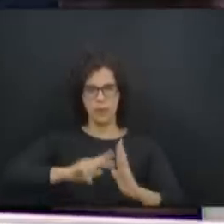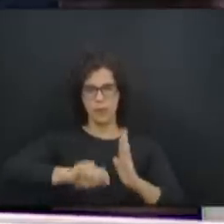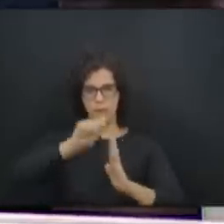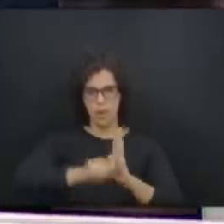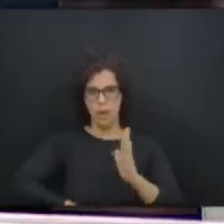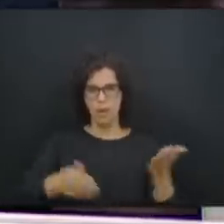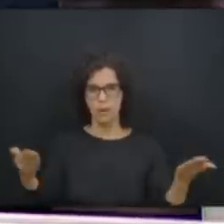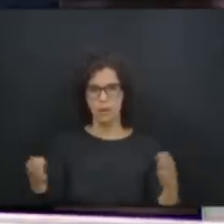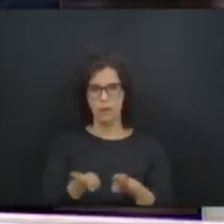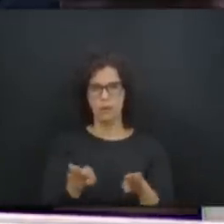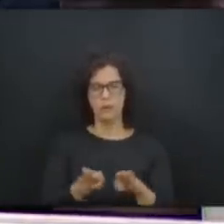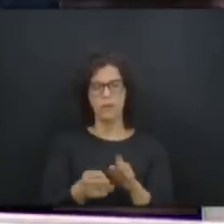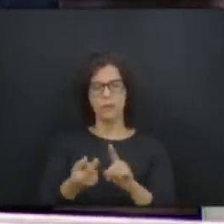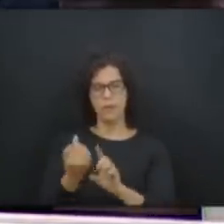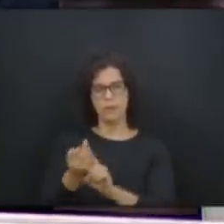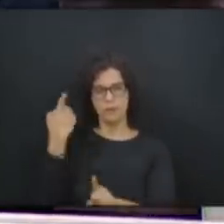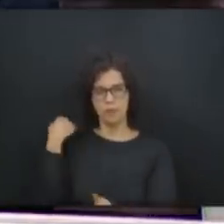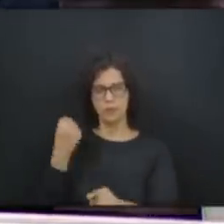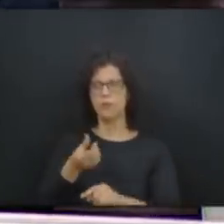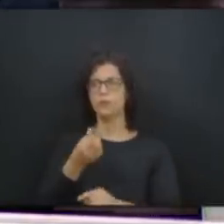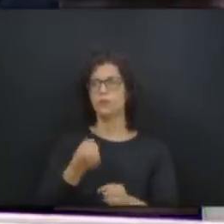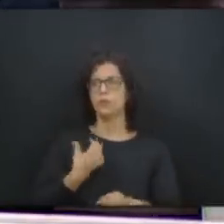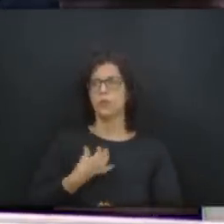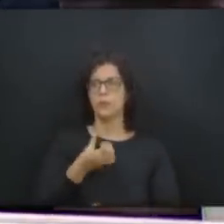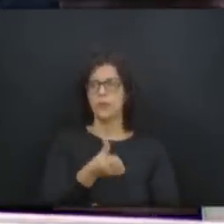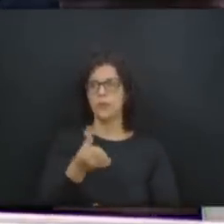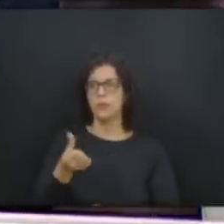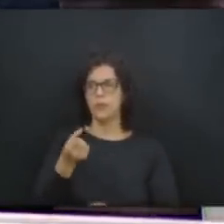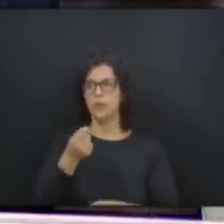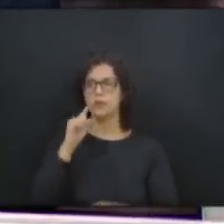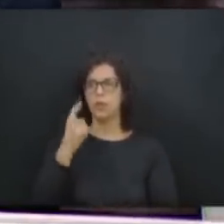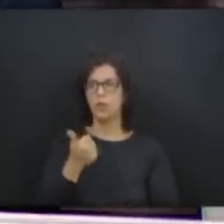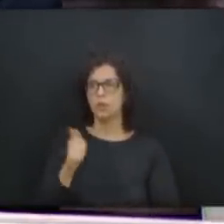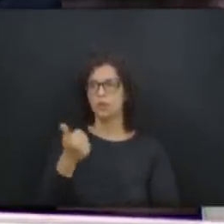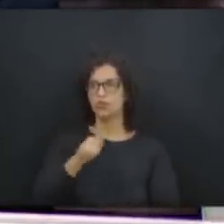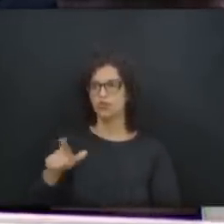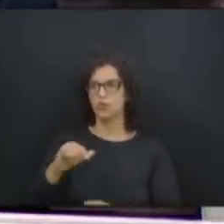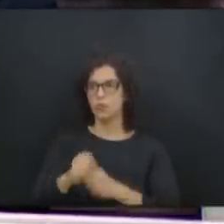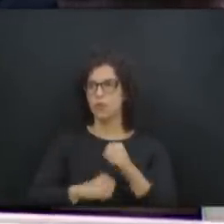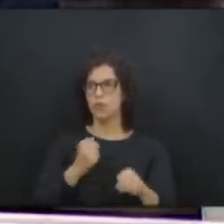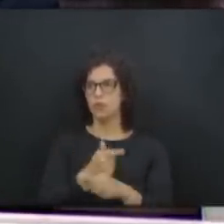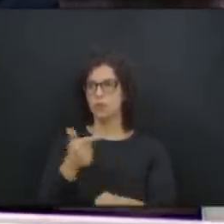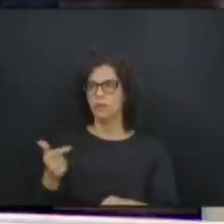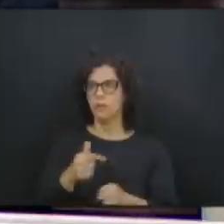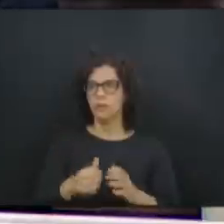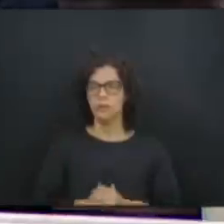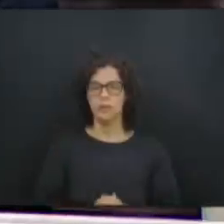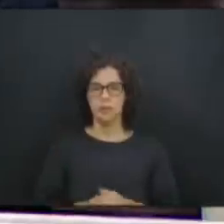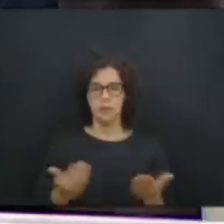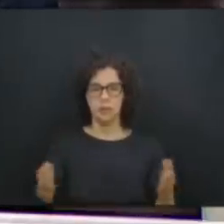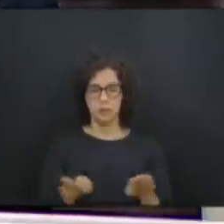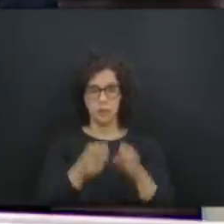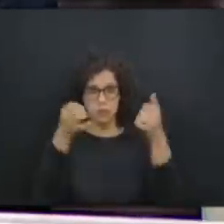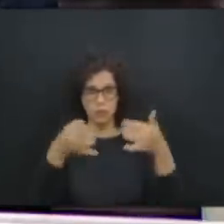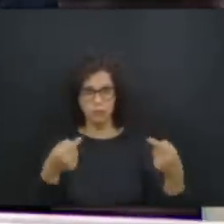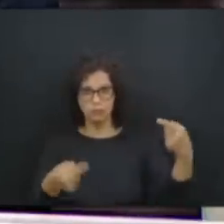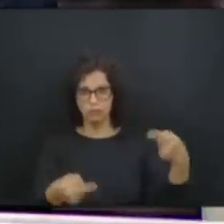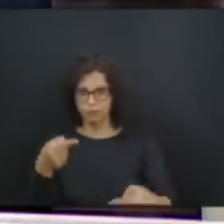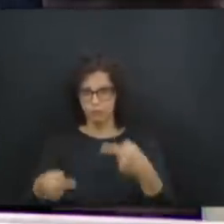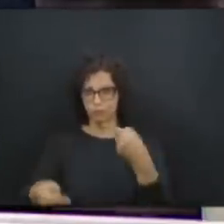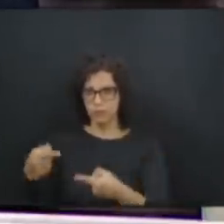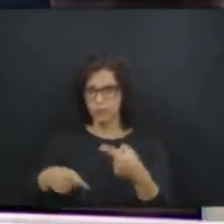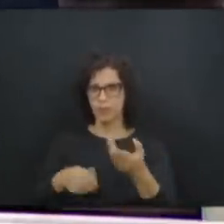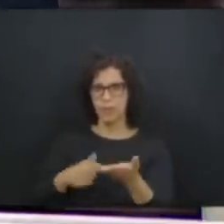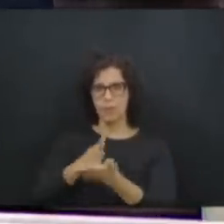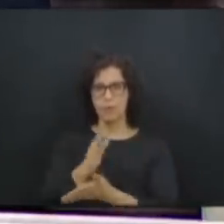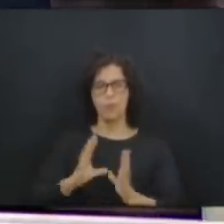da sessão ordinária anterior número 66 de onze de julho de 2022 a qual colocada em discussão